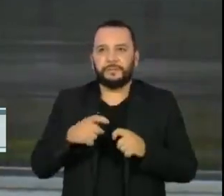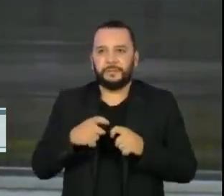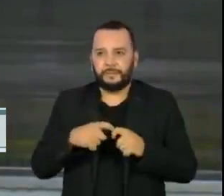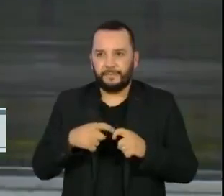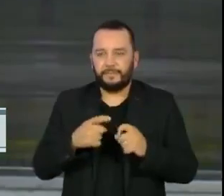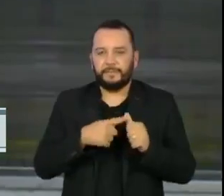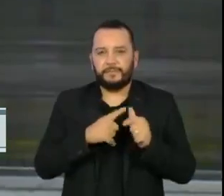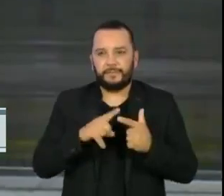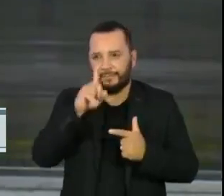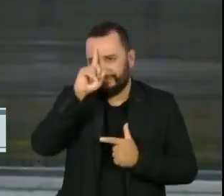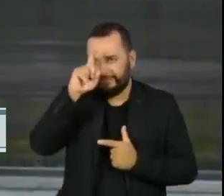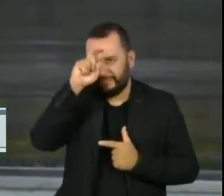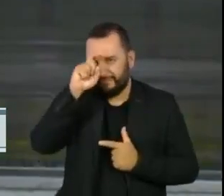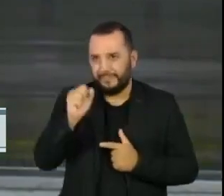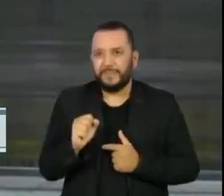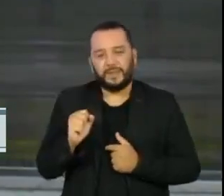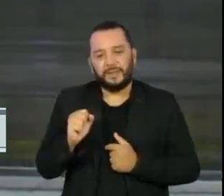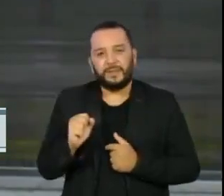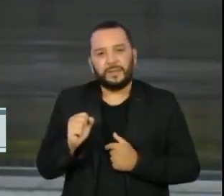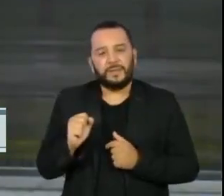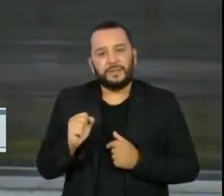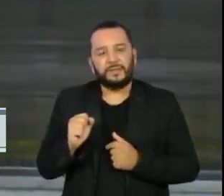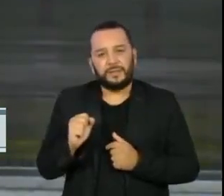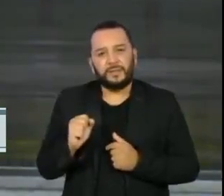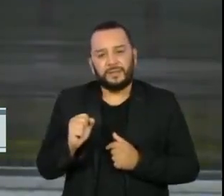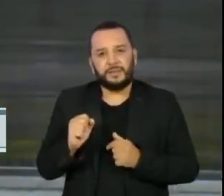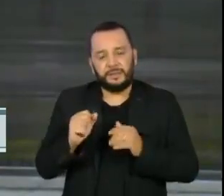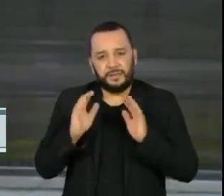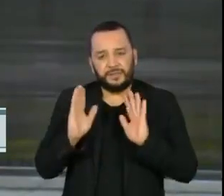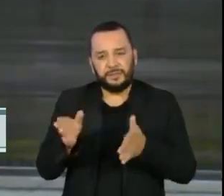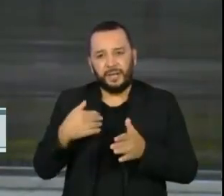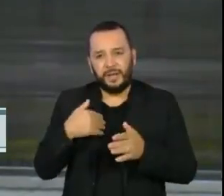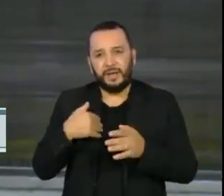enfermeiros tiveram que escolher